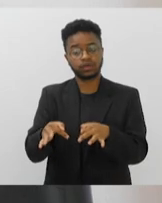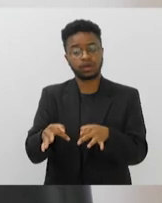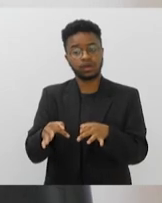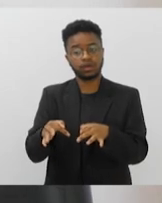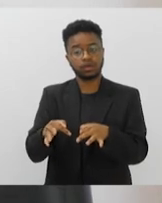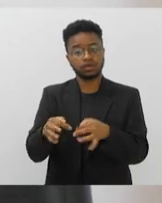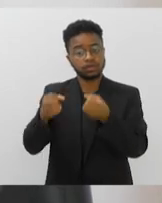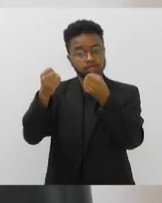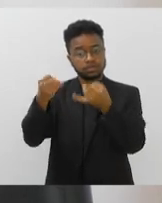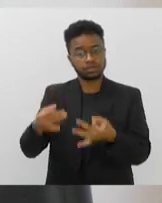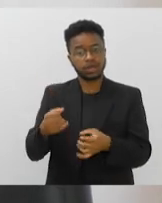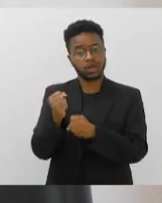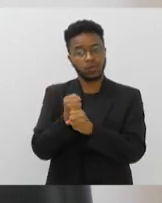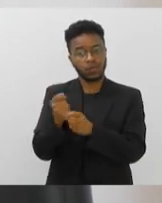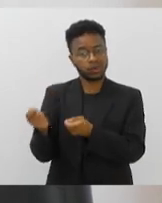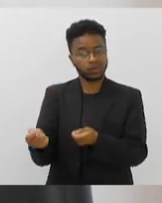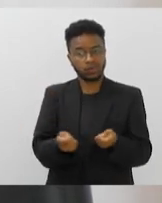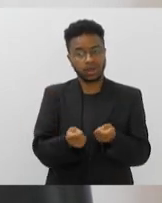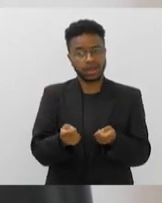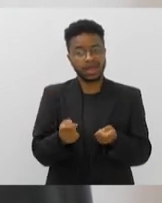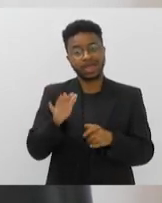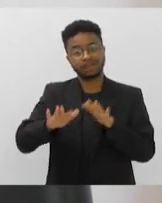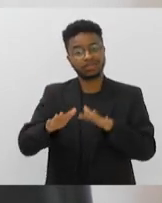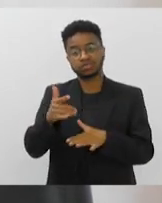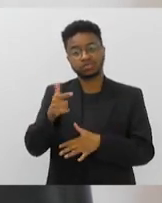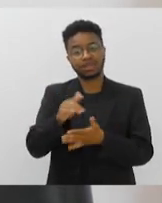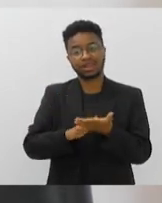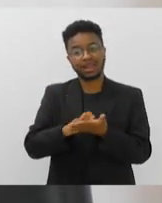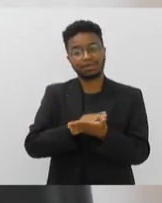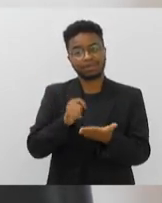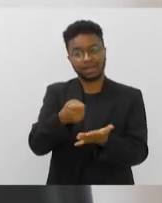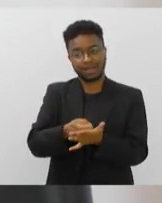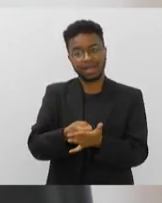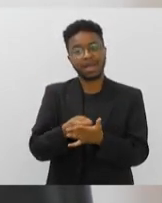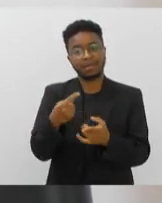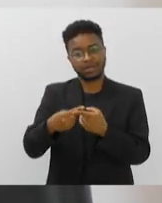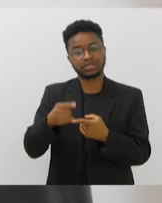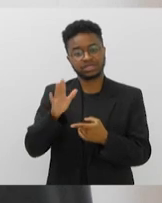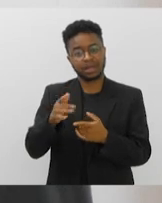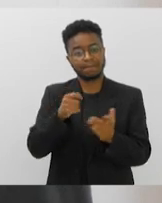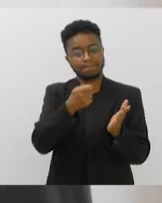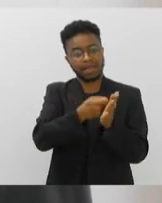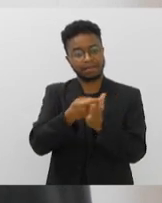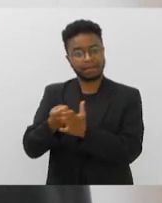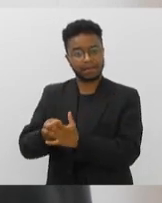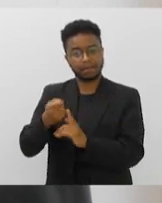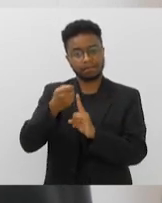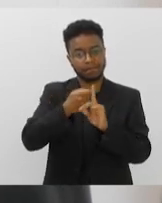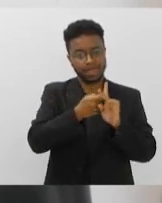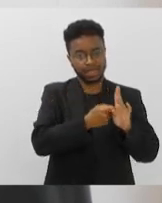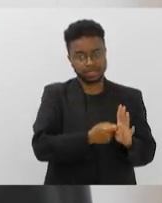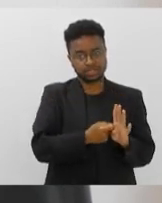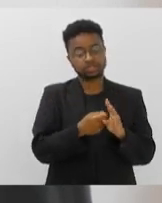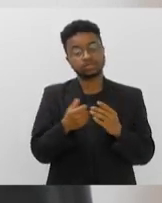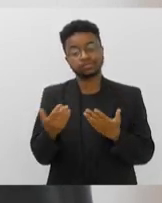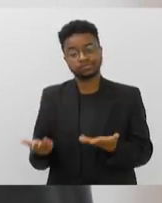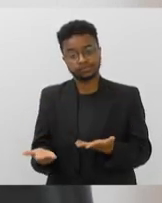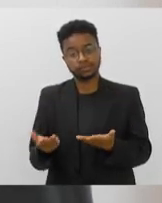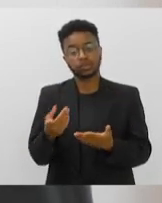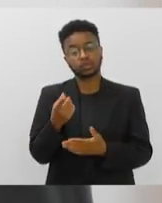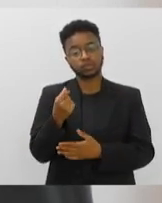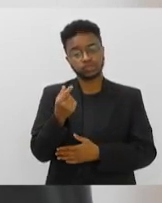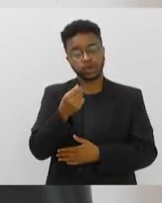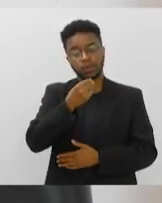anual nem sempre tem o que pagar porque já foi tão bem pago mensalmente e essa verba